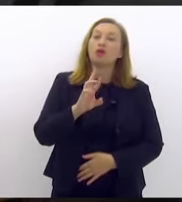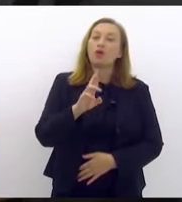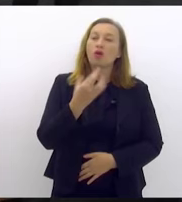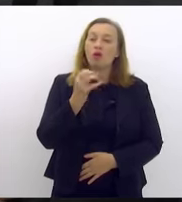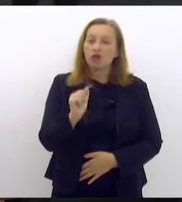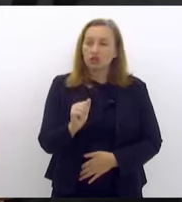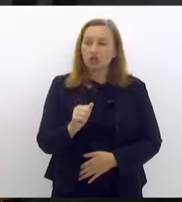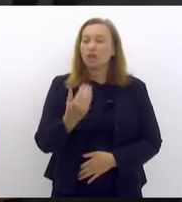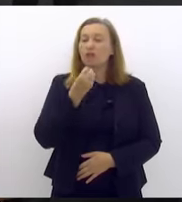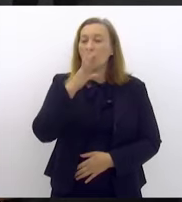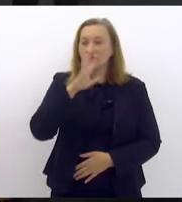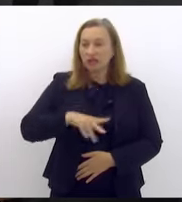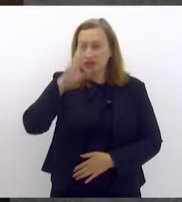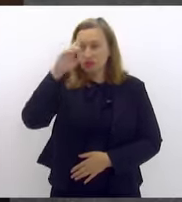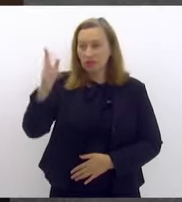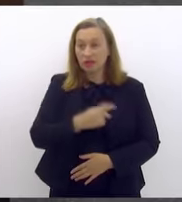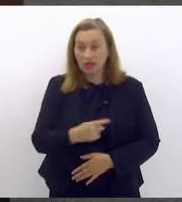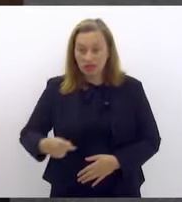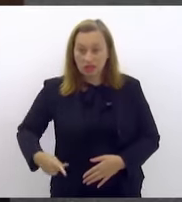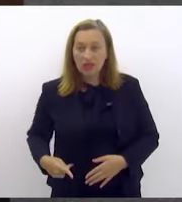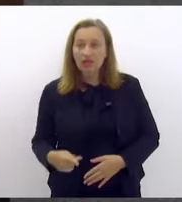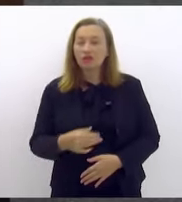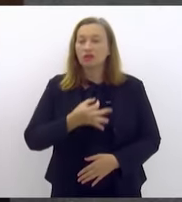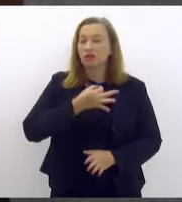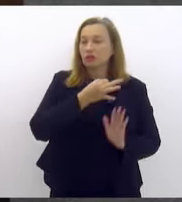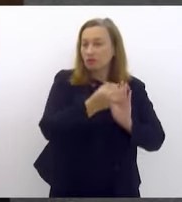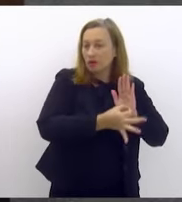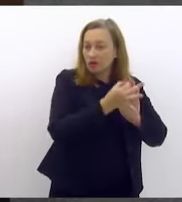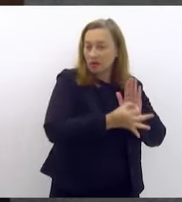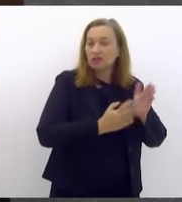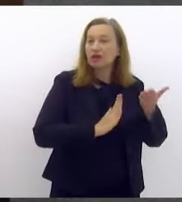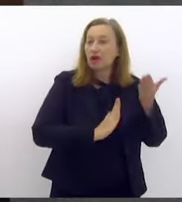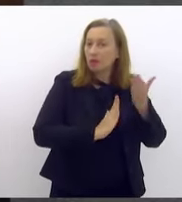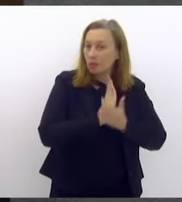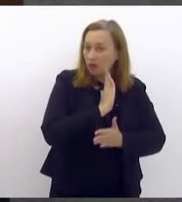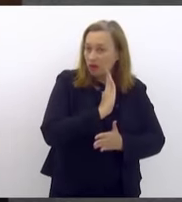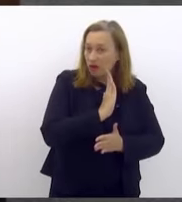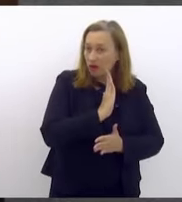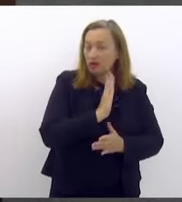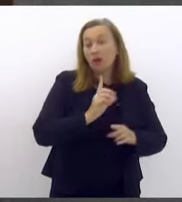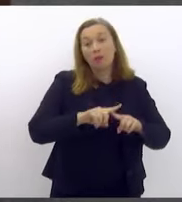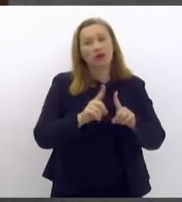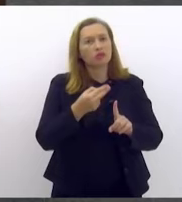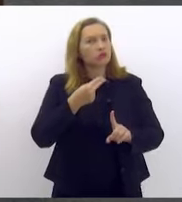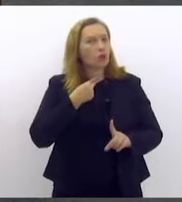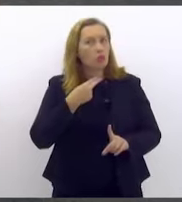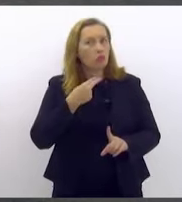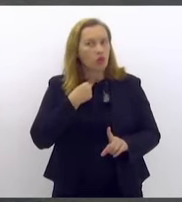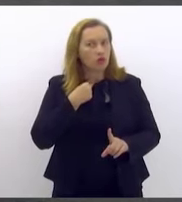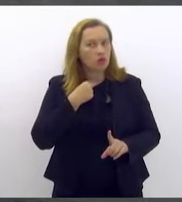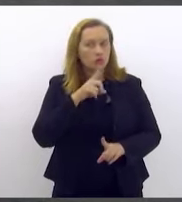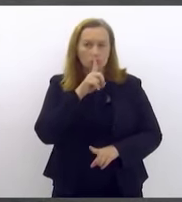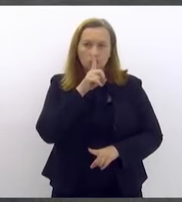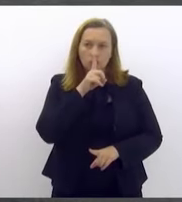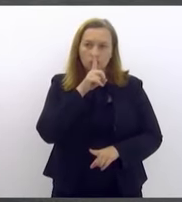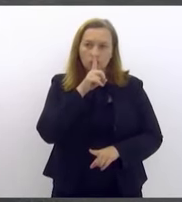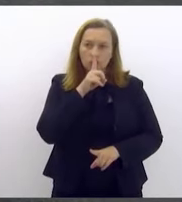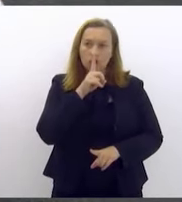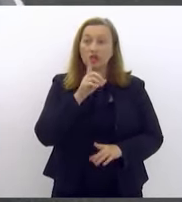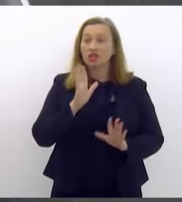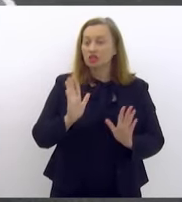Boa tarde, presidente. O nosso parecer vai ser favorável, mas eu não posso aqui me furtar, já que fui